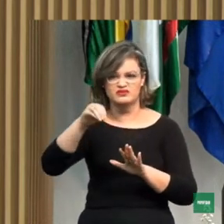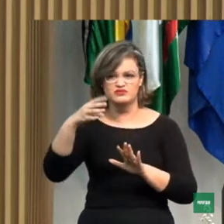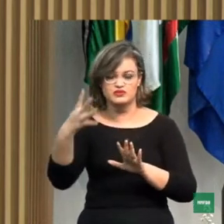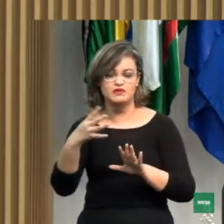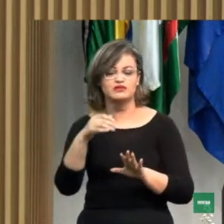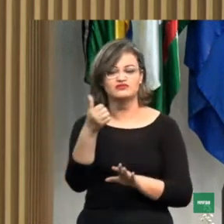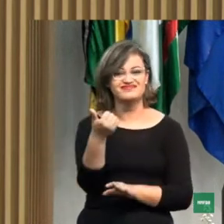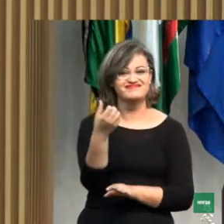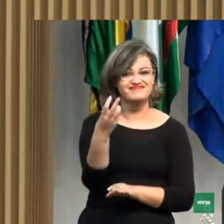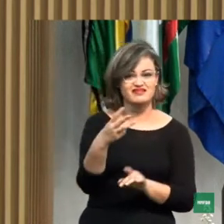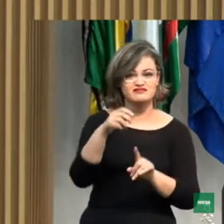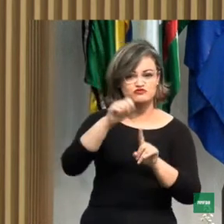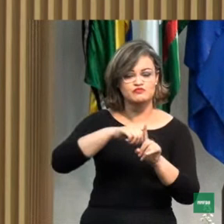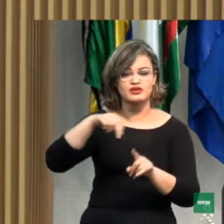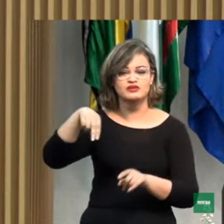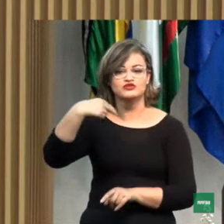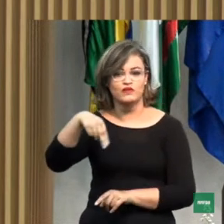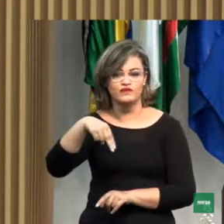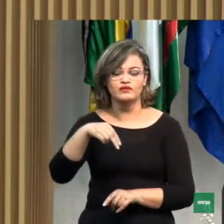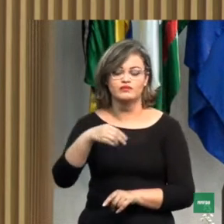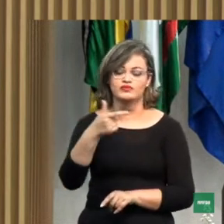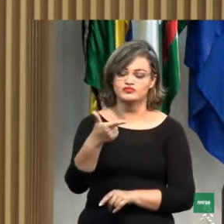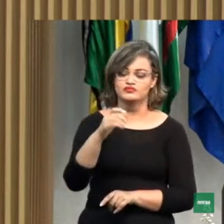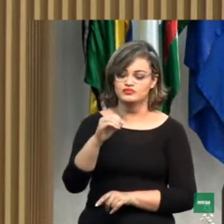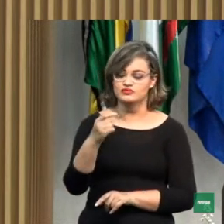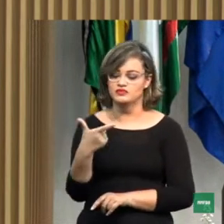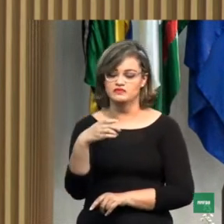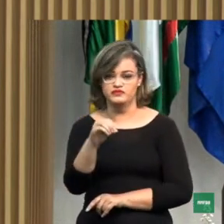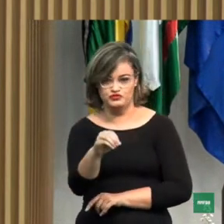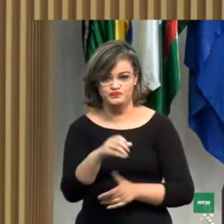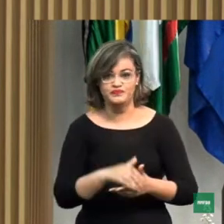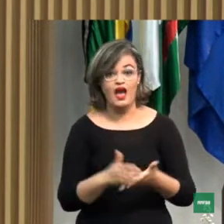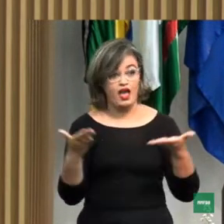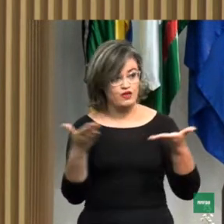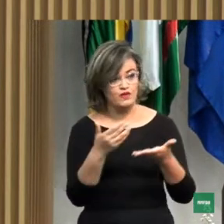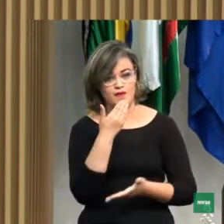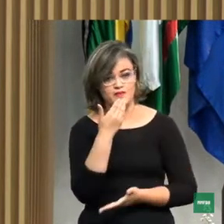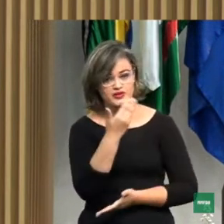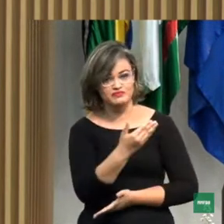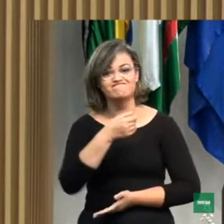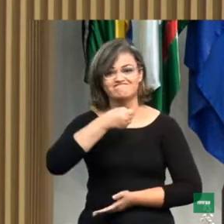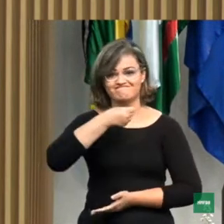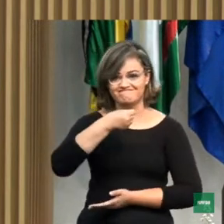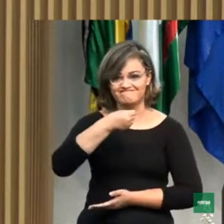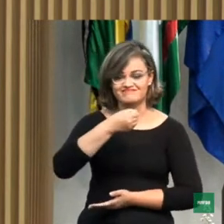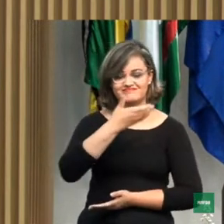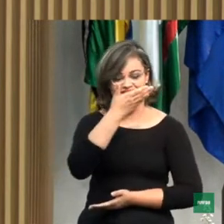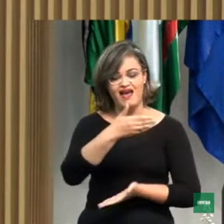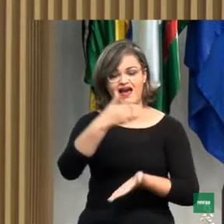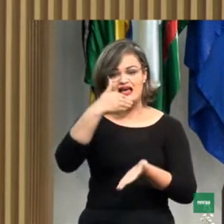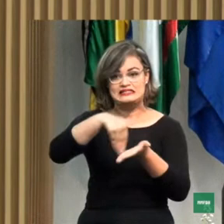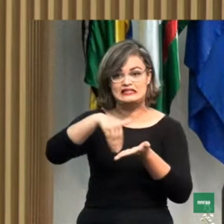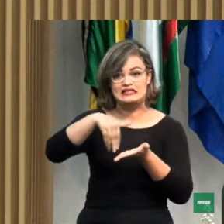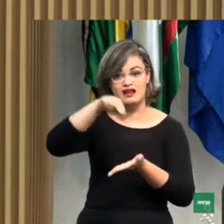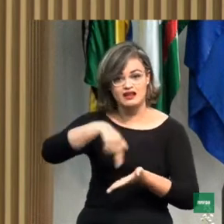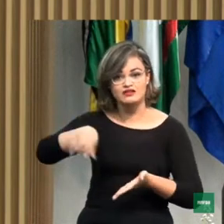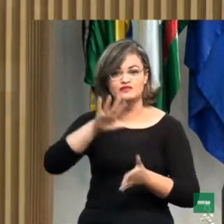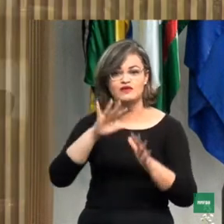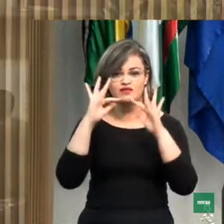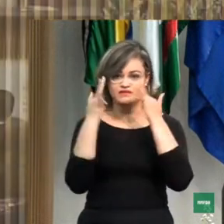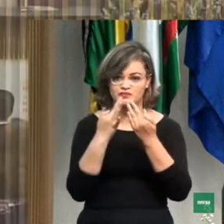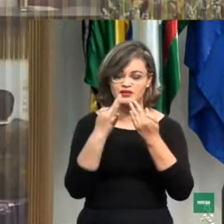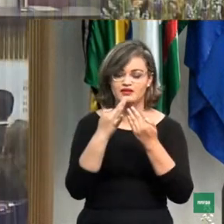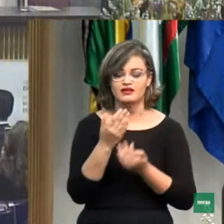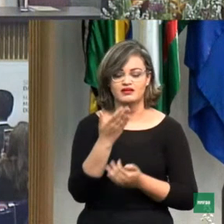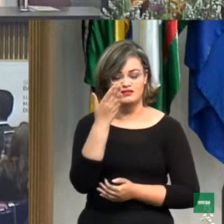2020. Neste momento, convidamos a fazer uso da palavra a Secretária Nacional da Família, senhora Ângela